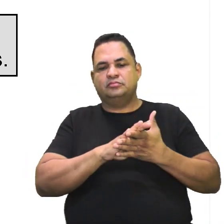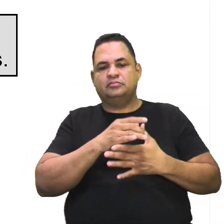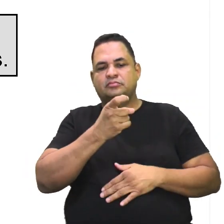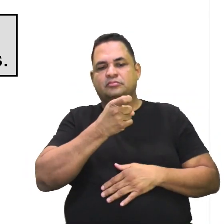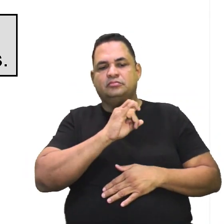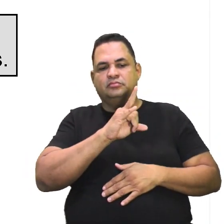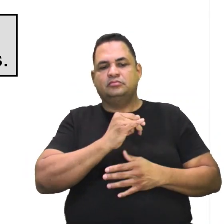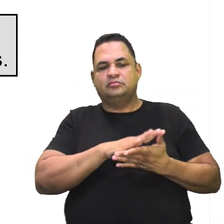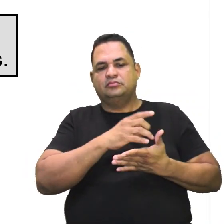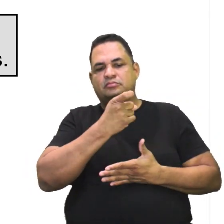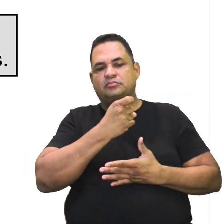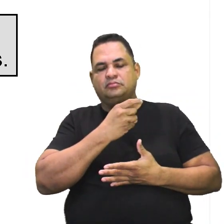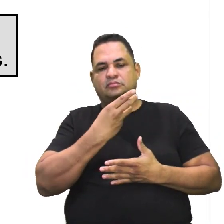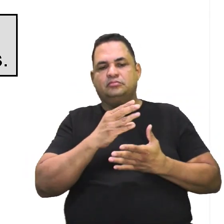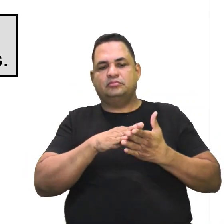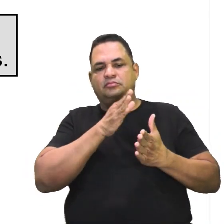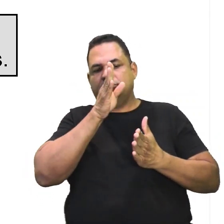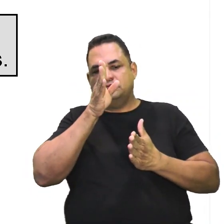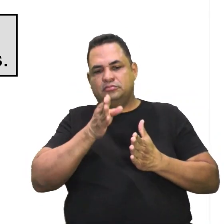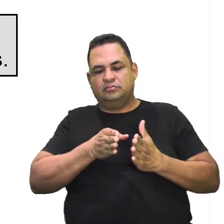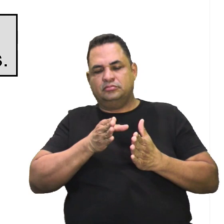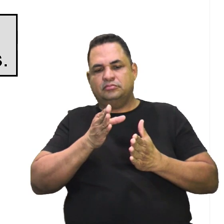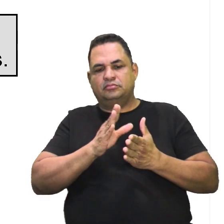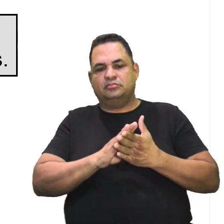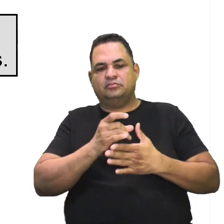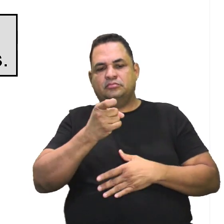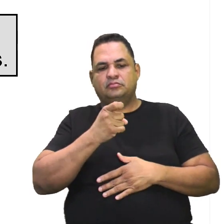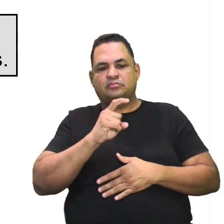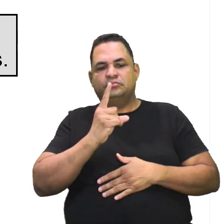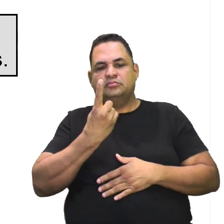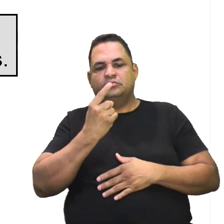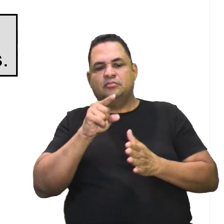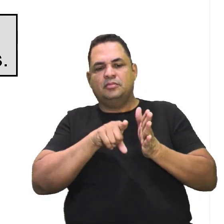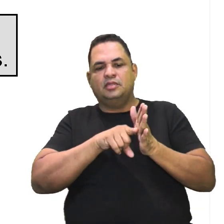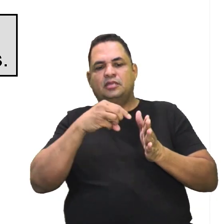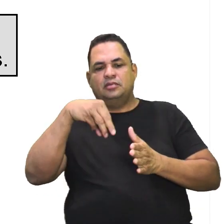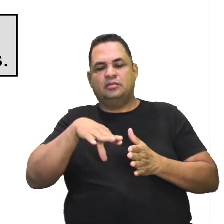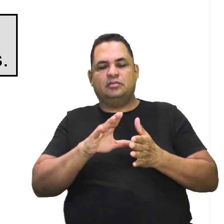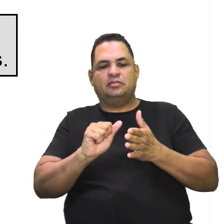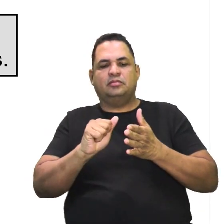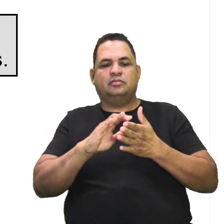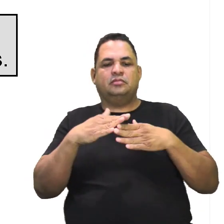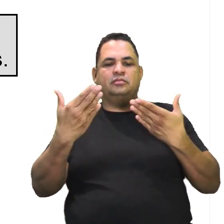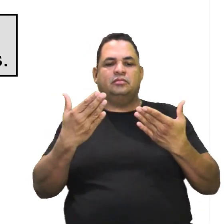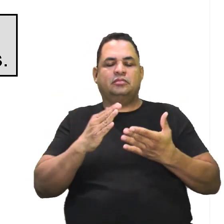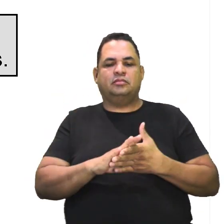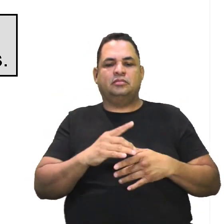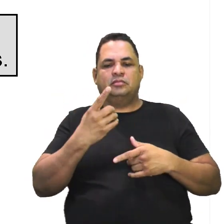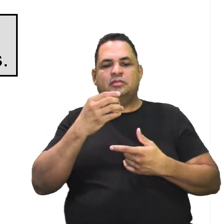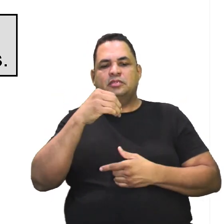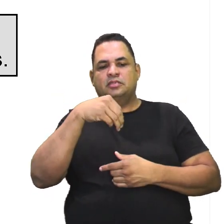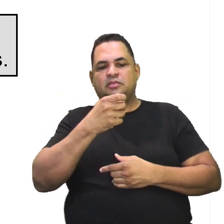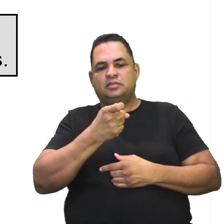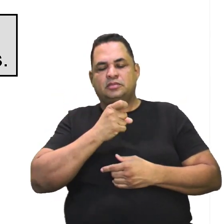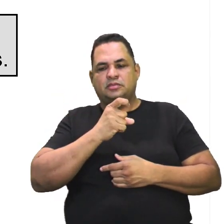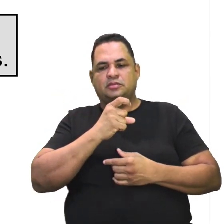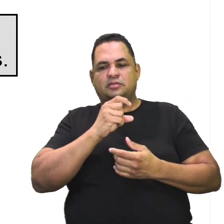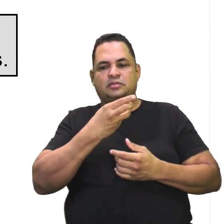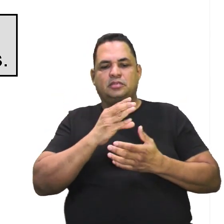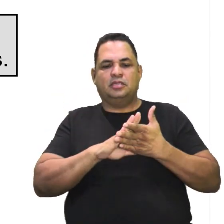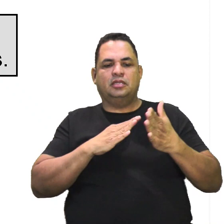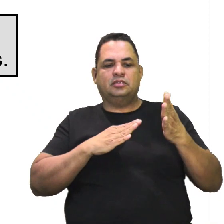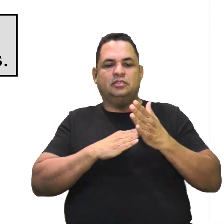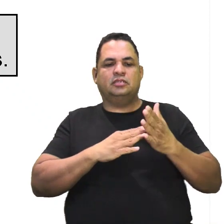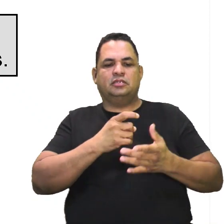x1, x2, x3. Do lado você vai colocar o x1 menos MA, x2 menos MA, x3 menos MA, até